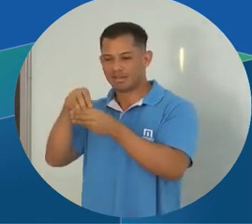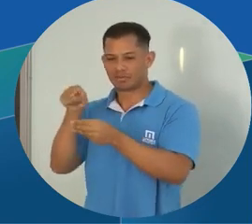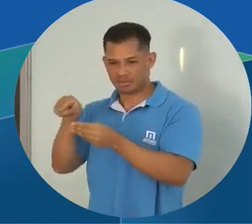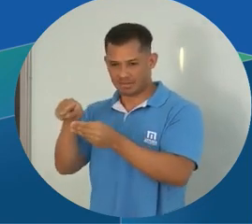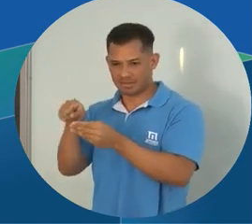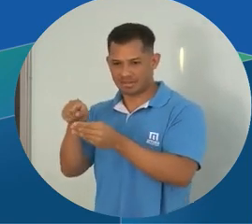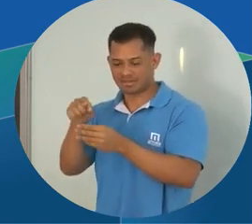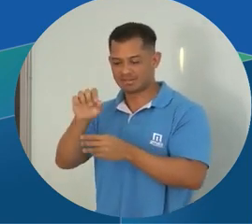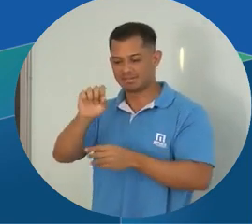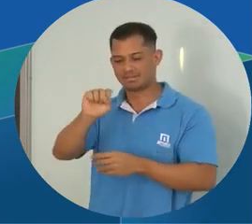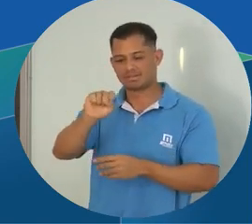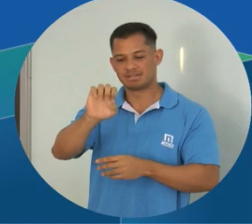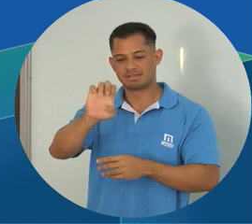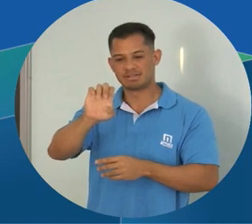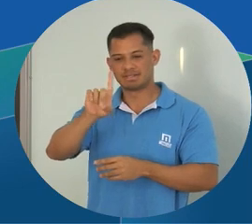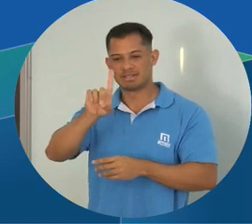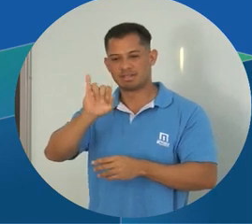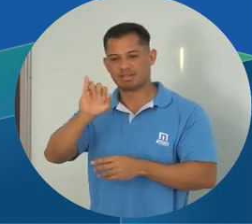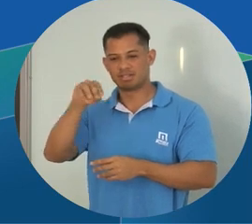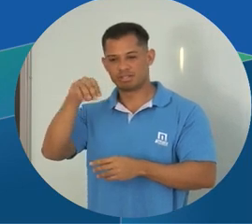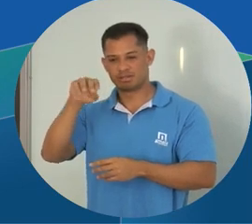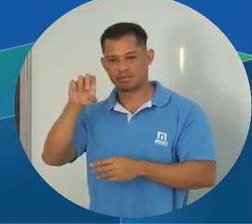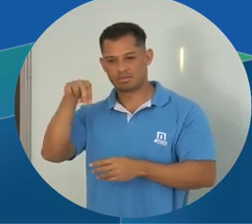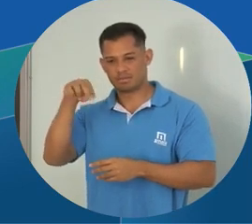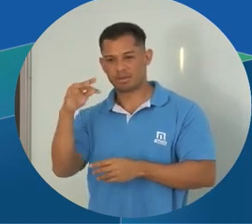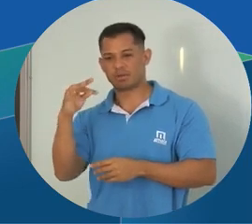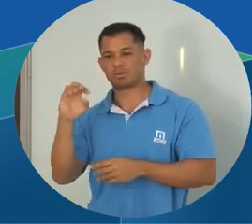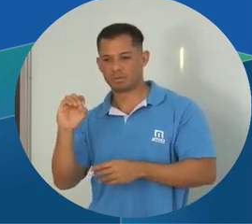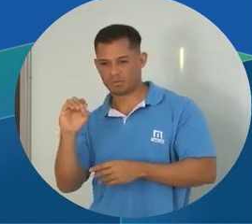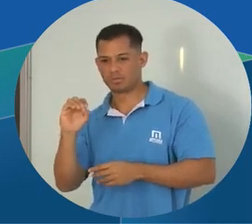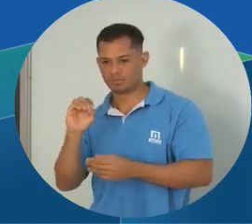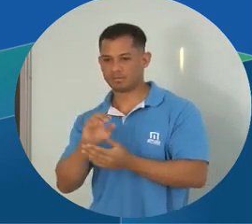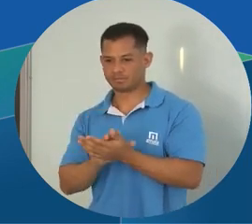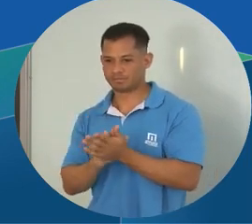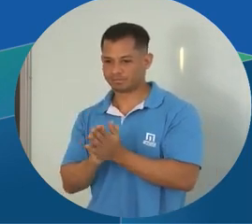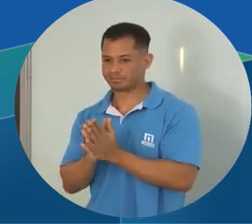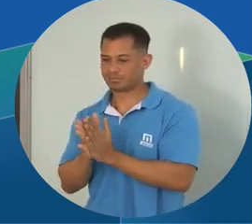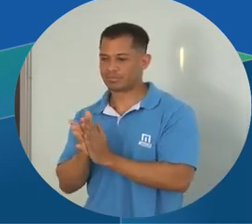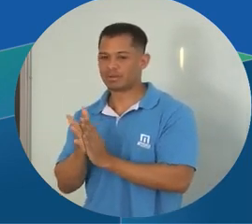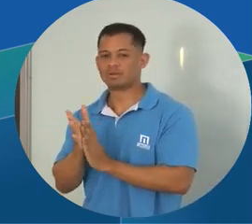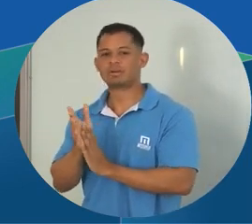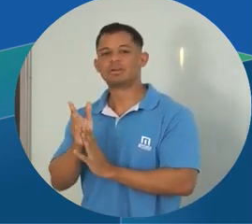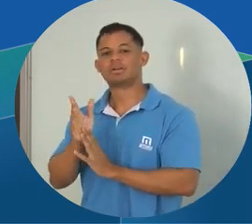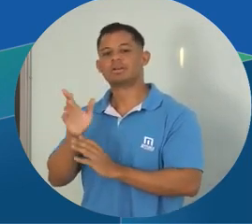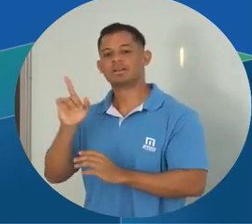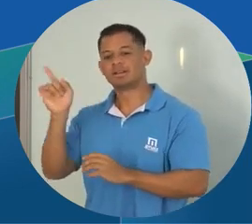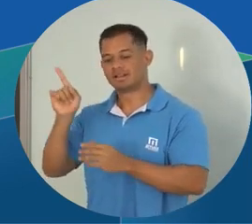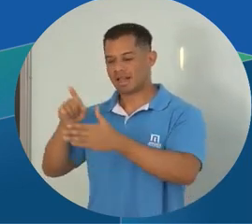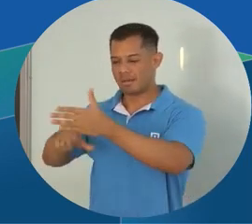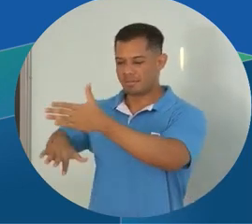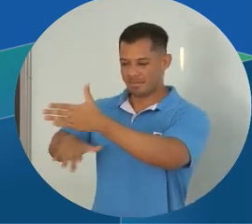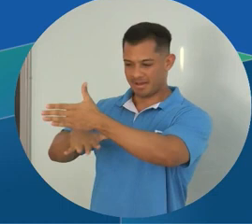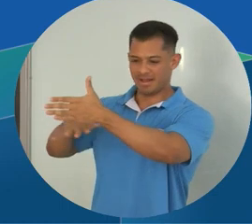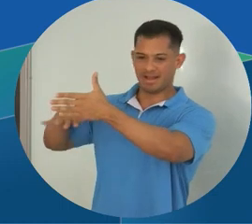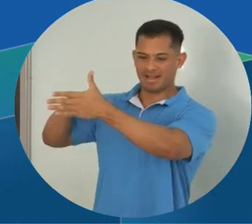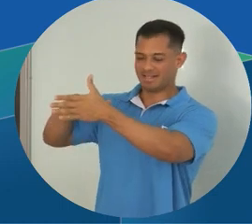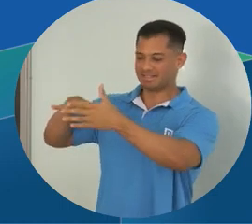Embora não fosse previsto em projeto, a barragem recebeu a onda de rejeitos.